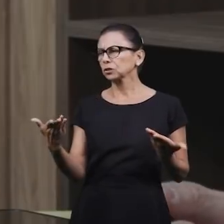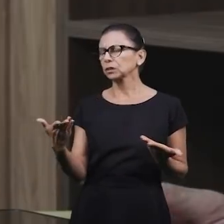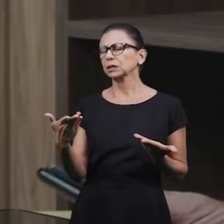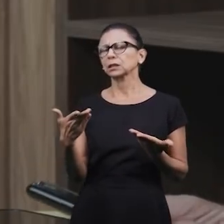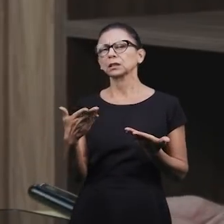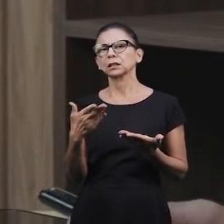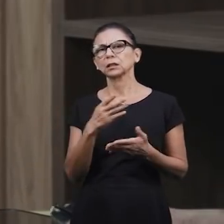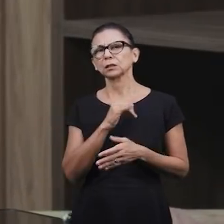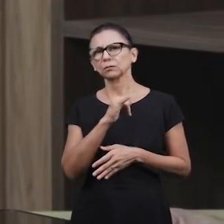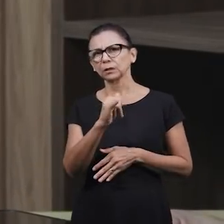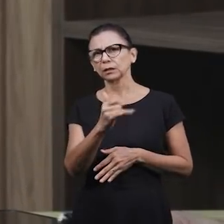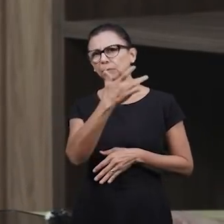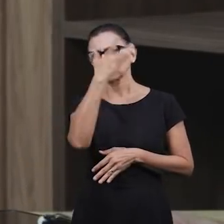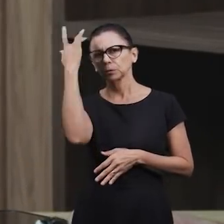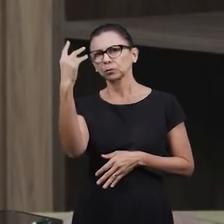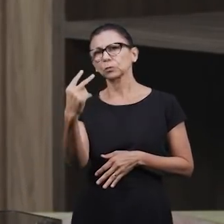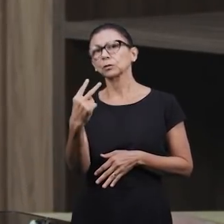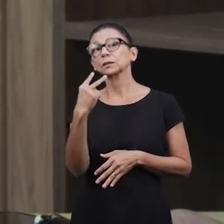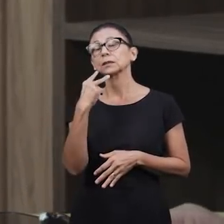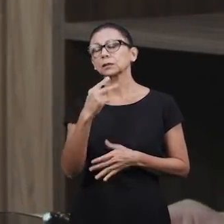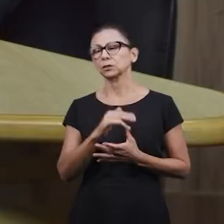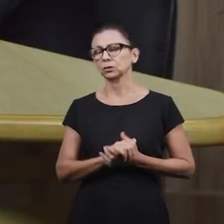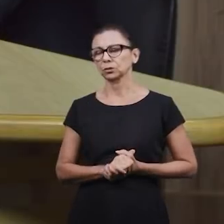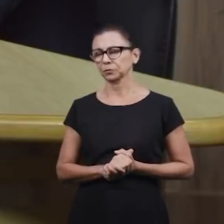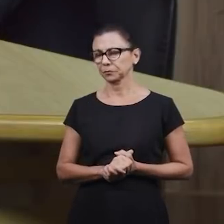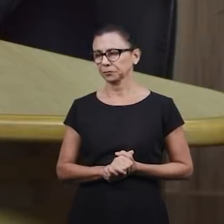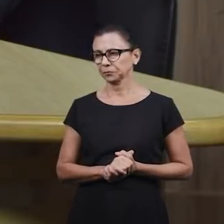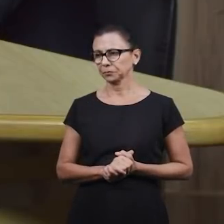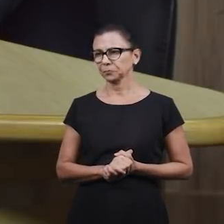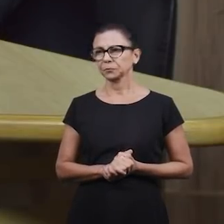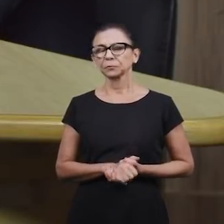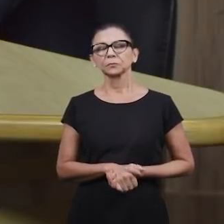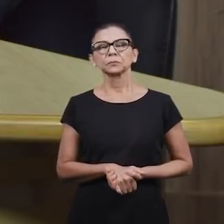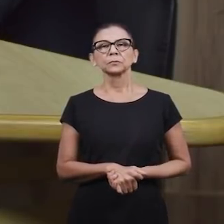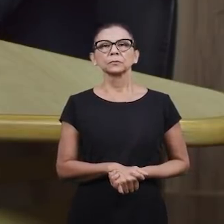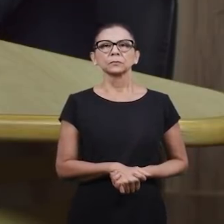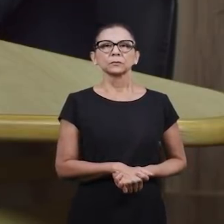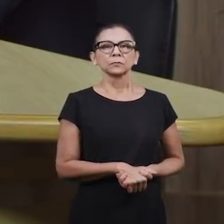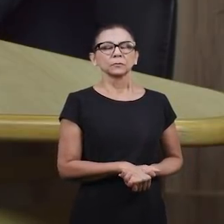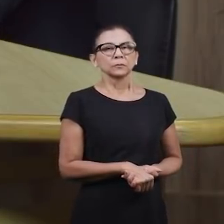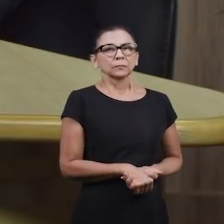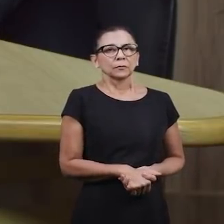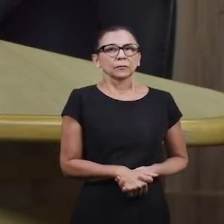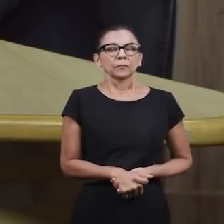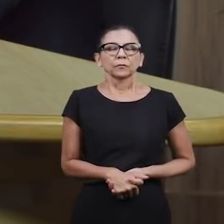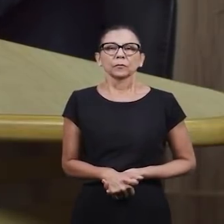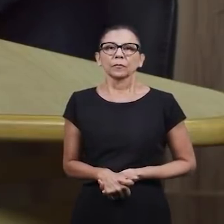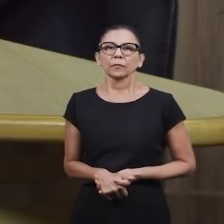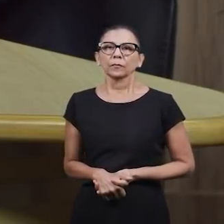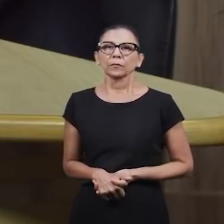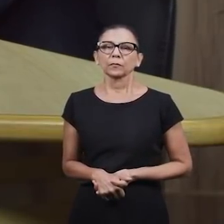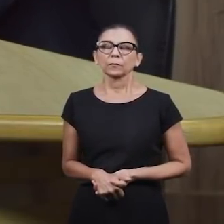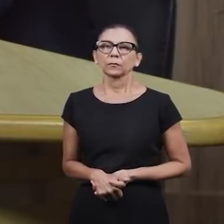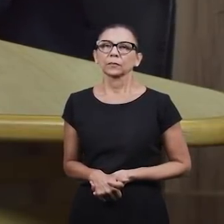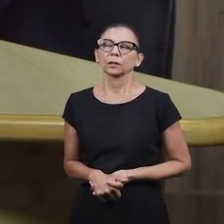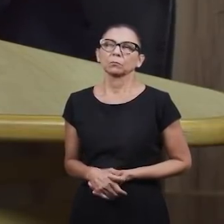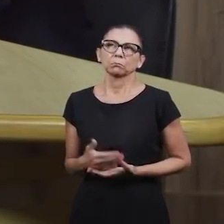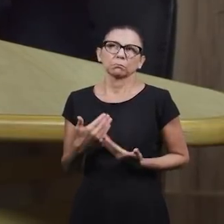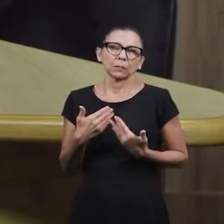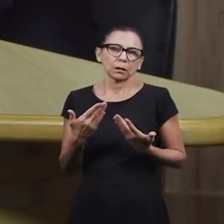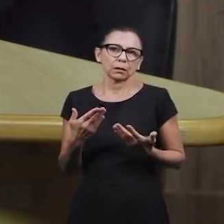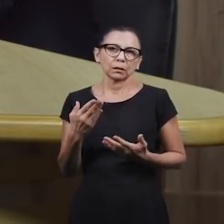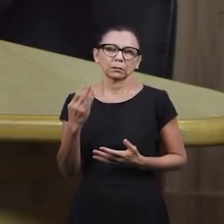abordar e que o nosso ouvinte, a pessoa que nos assiste, entenda sobre esse aspecto da Bíblia? Bom, Josias, eu